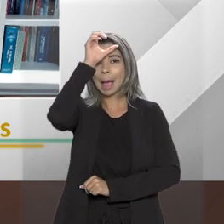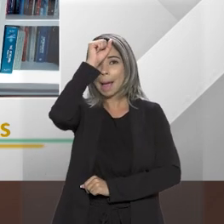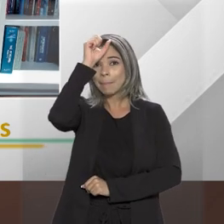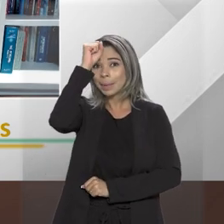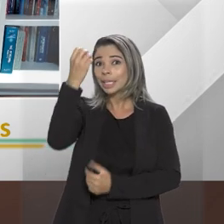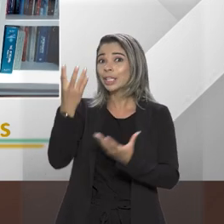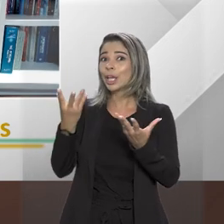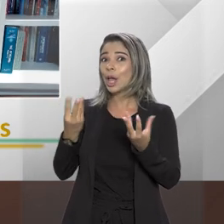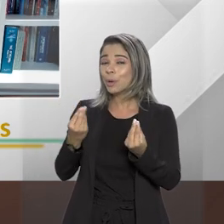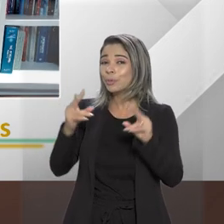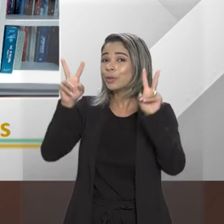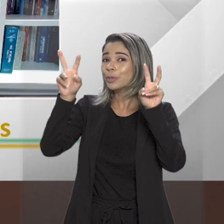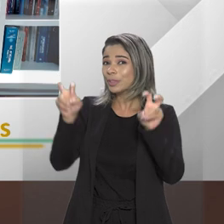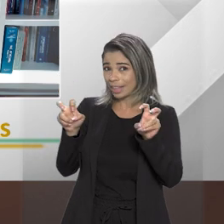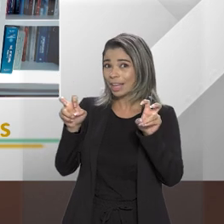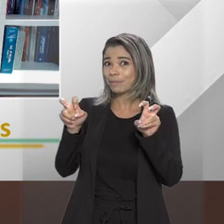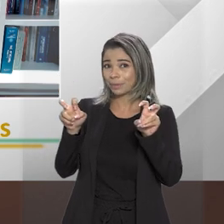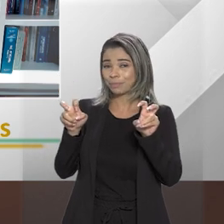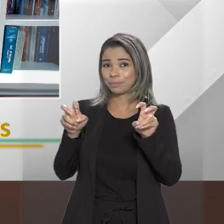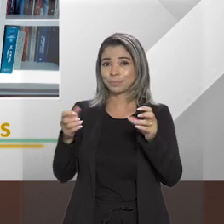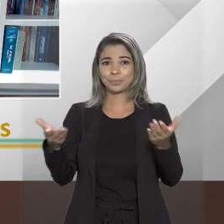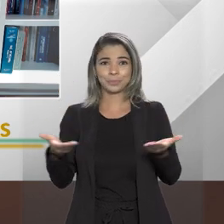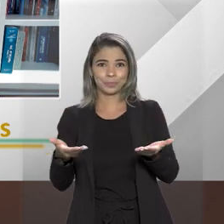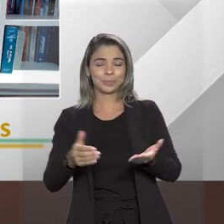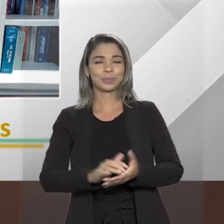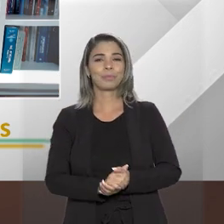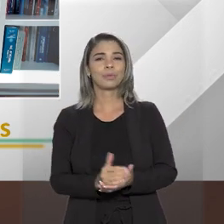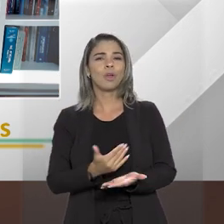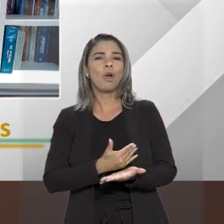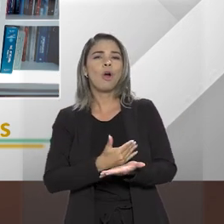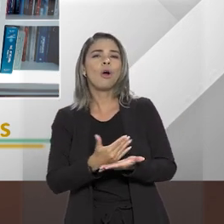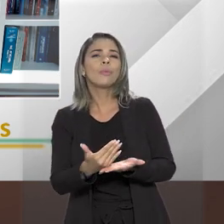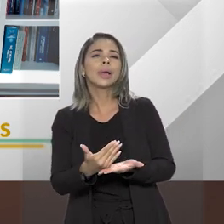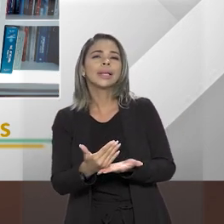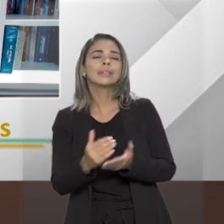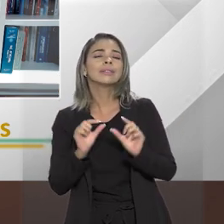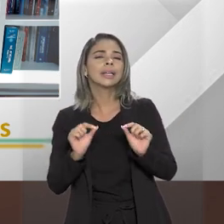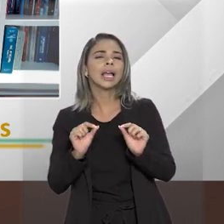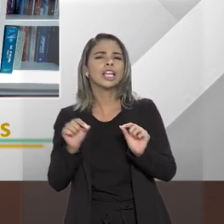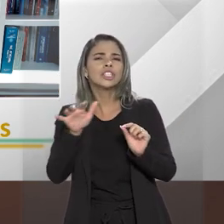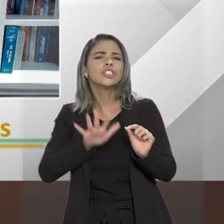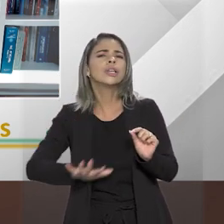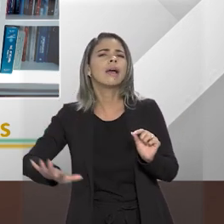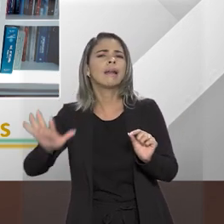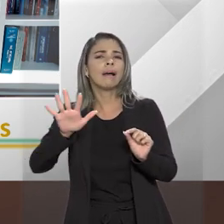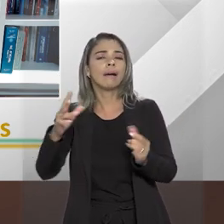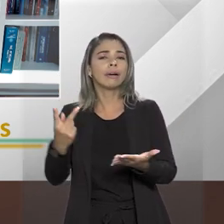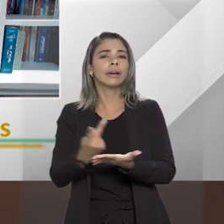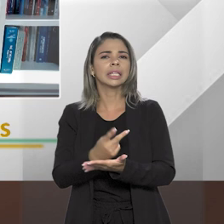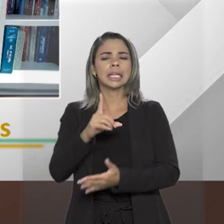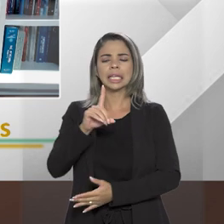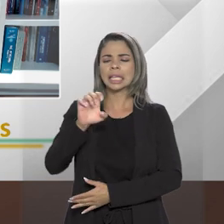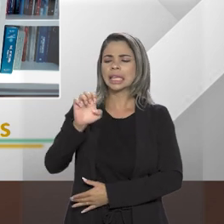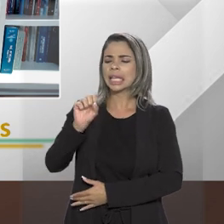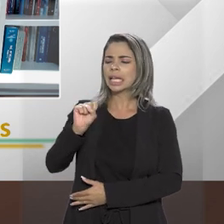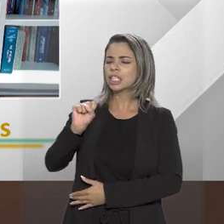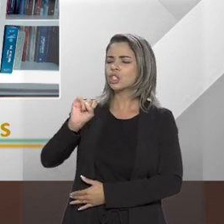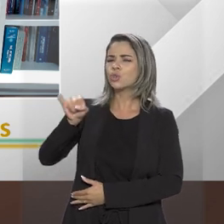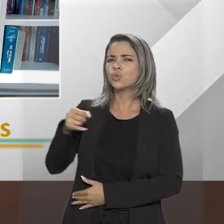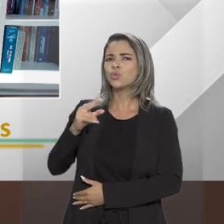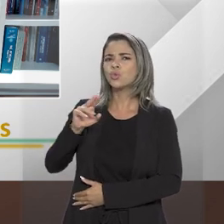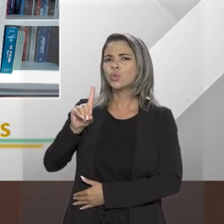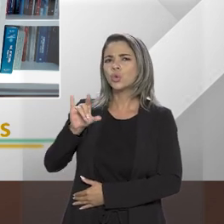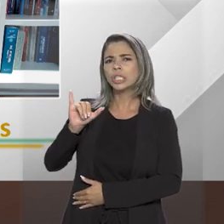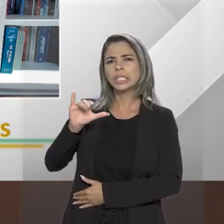entender direito esse assunto. Professor Márcio, já começo com você. Em linhas gerais, a dejudicialização pode resultar